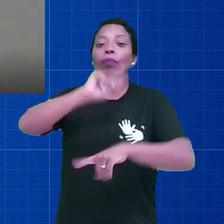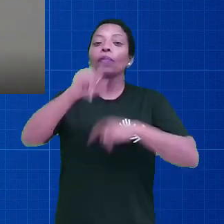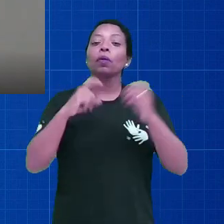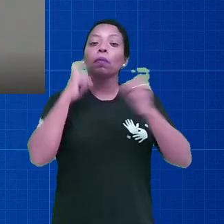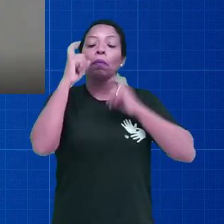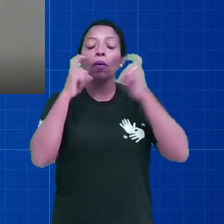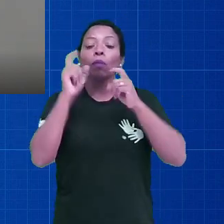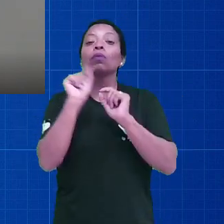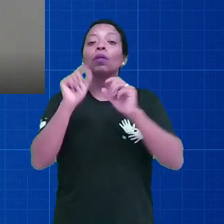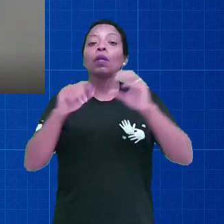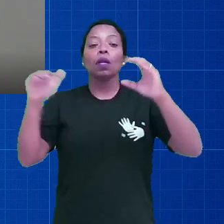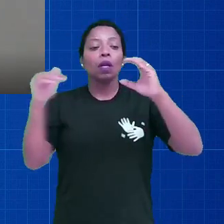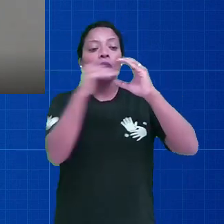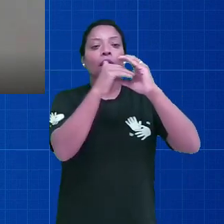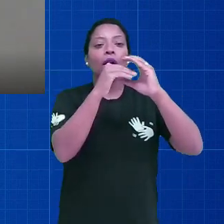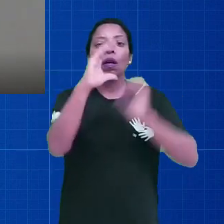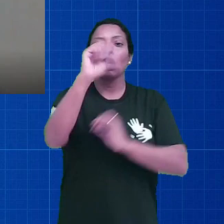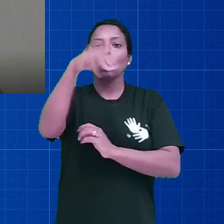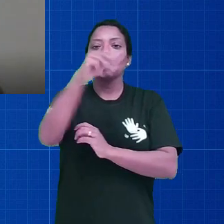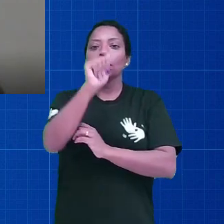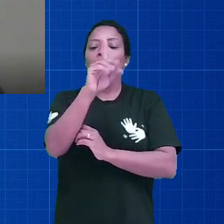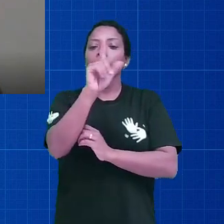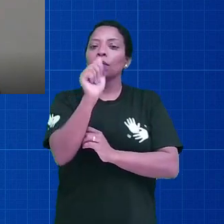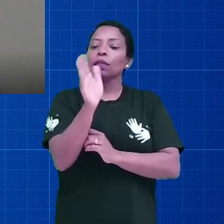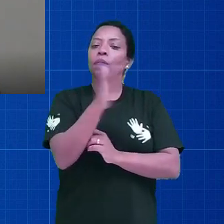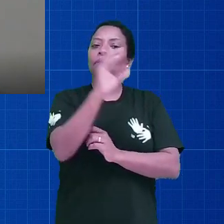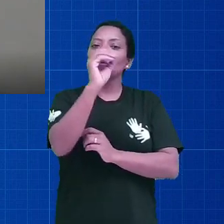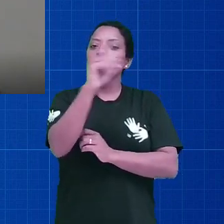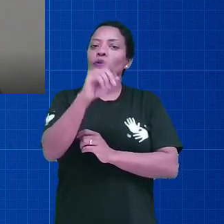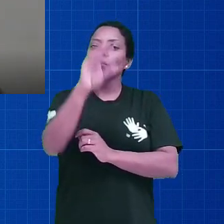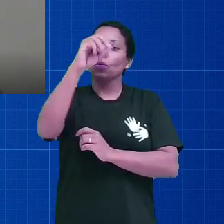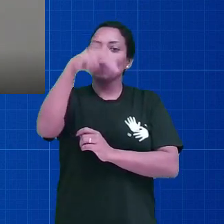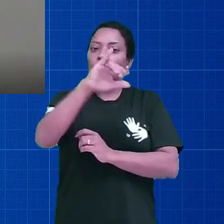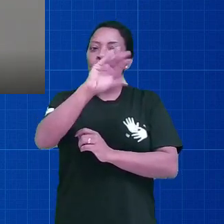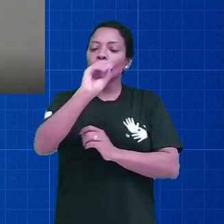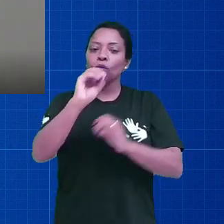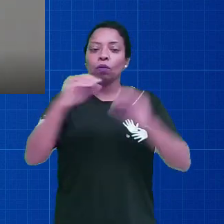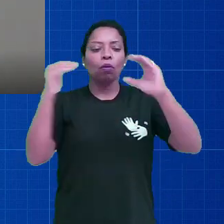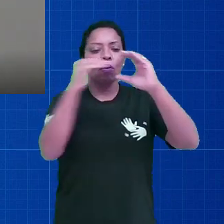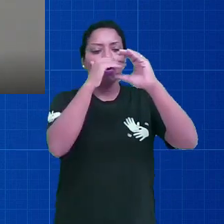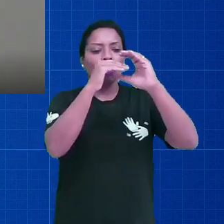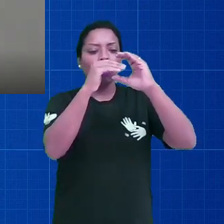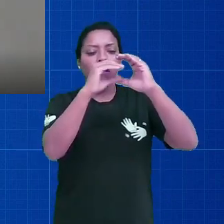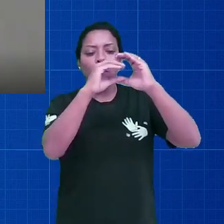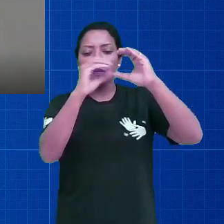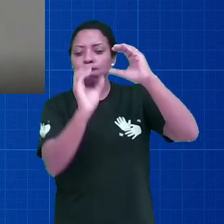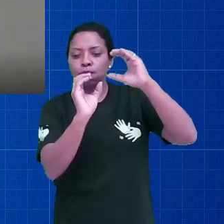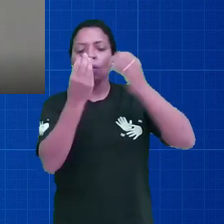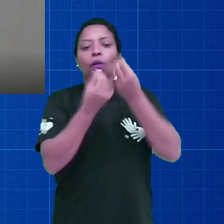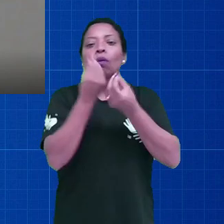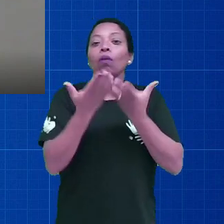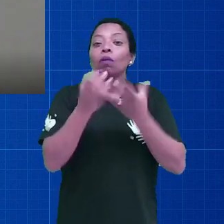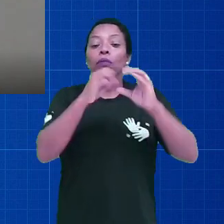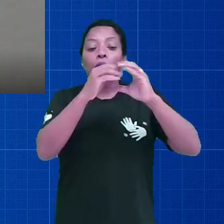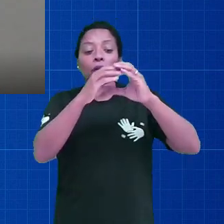buraco da camada de ozônio, que era na década de 90, ali, comecinho dos anos 2000. O buraco aumentou, o buraco diminuiu, e assim foi. Né?